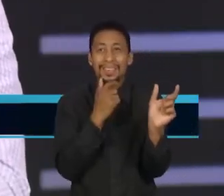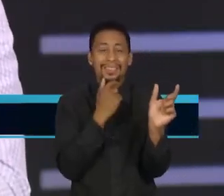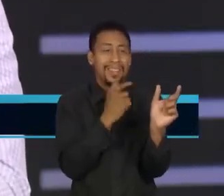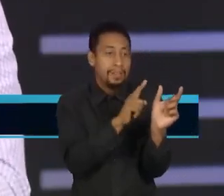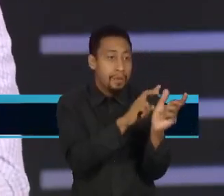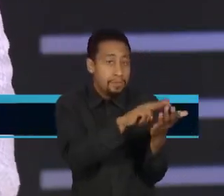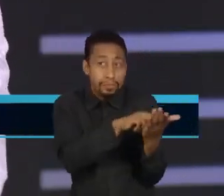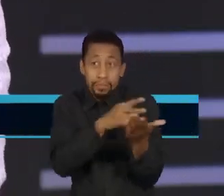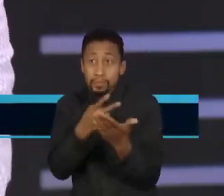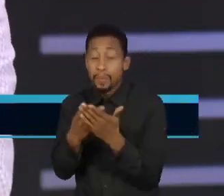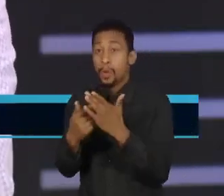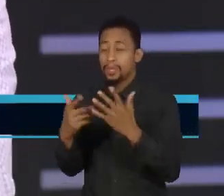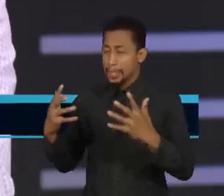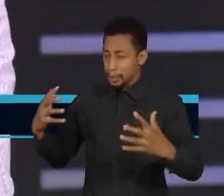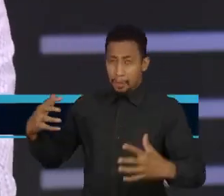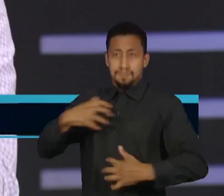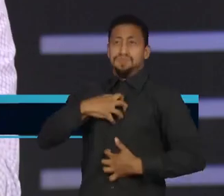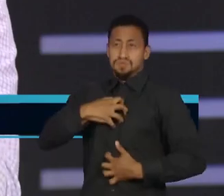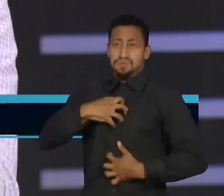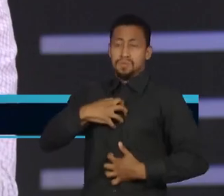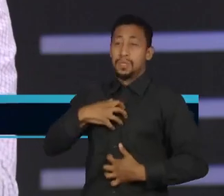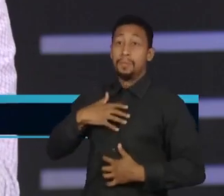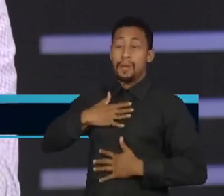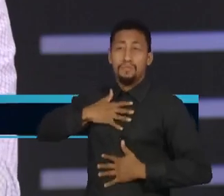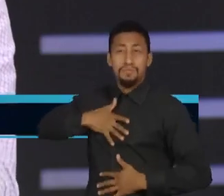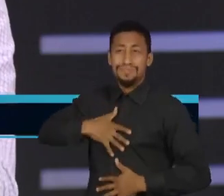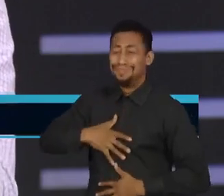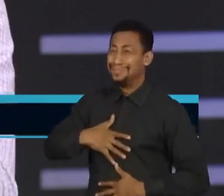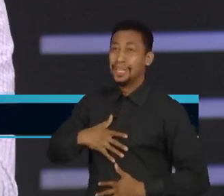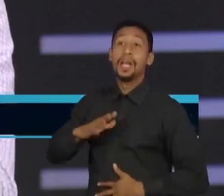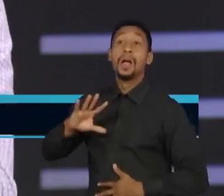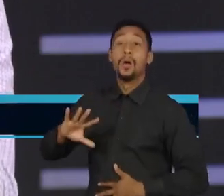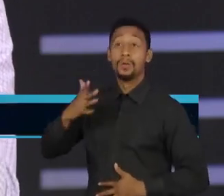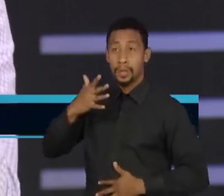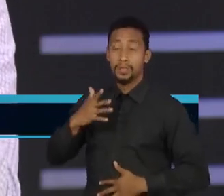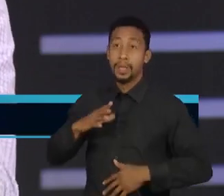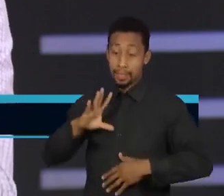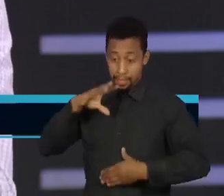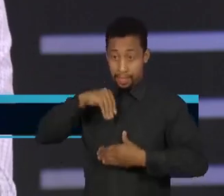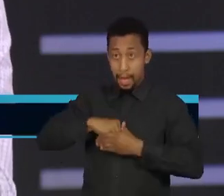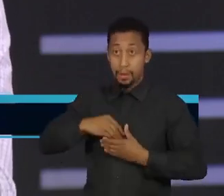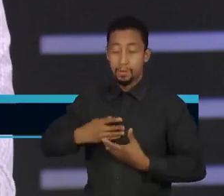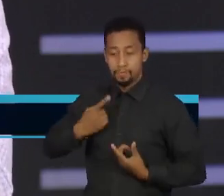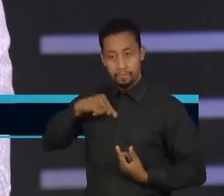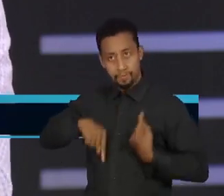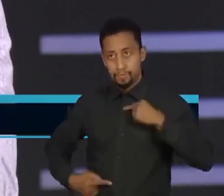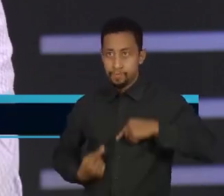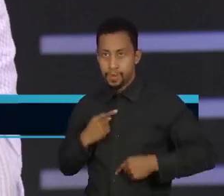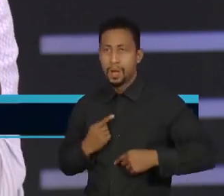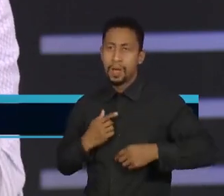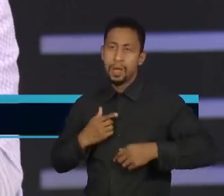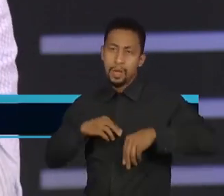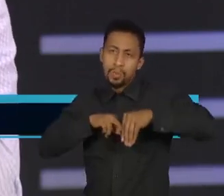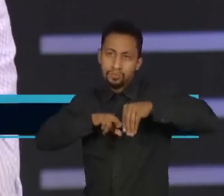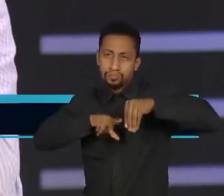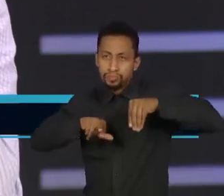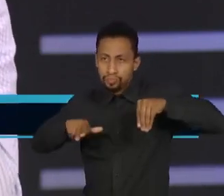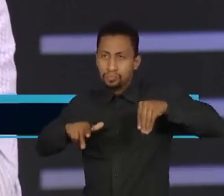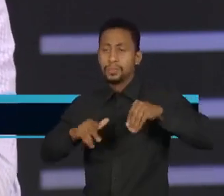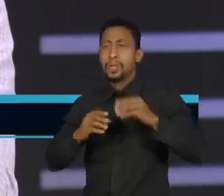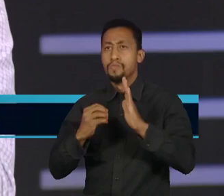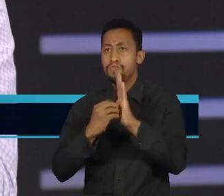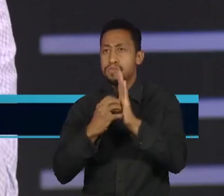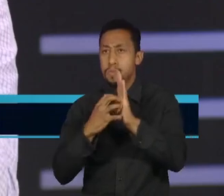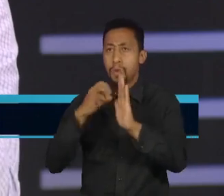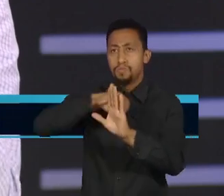isso começa a alterar proteínas do corpo e morte. Quer dizer, 40,